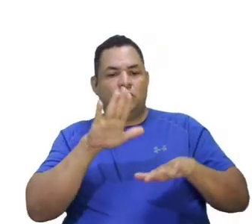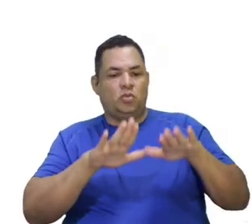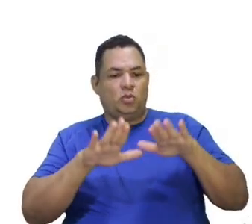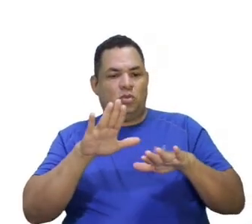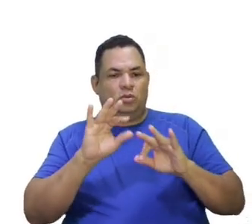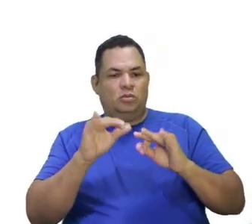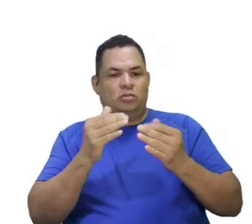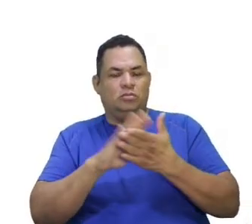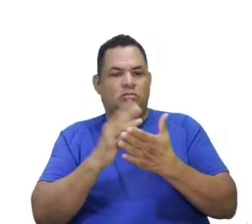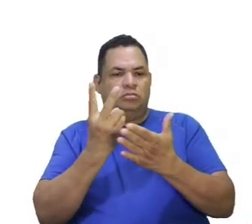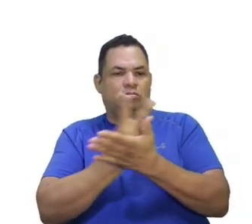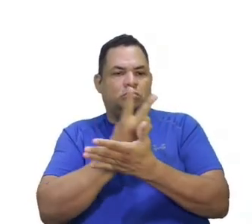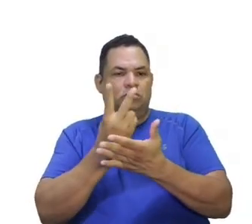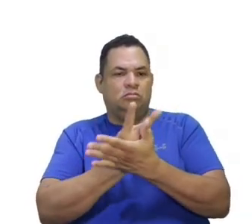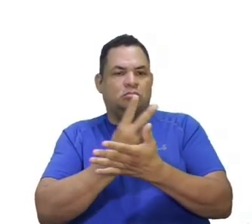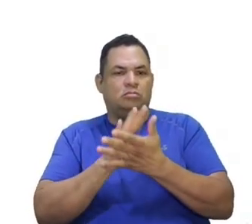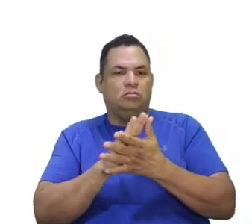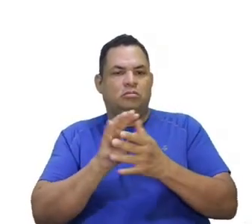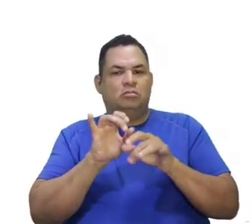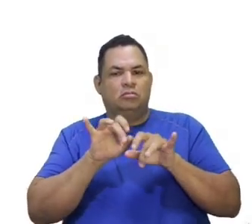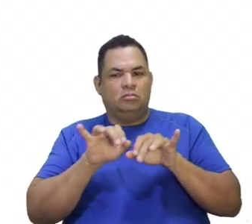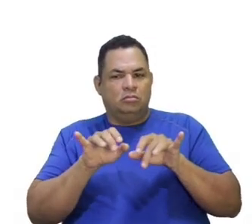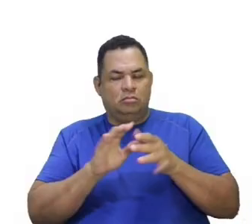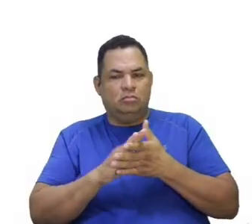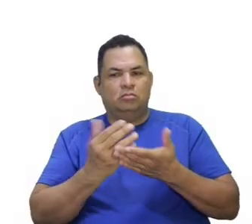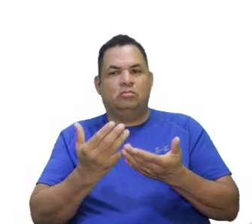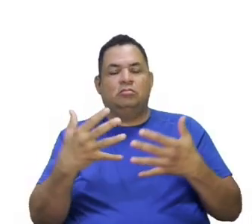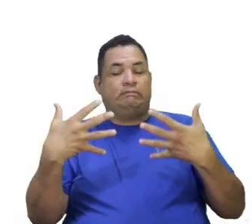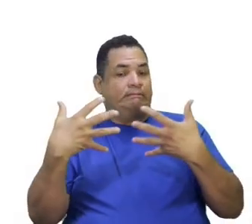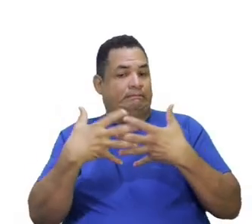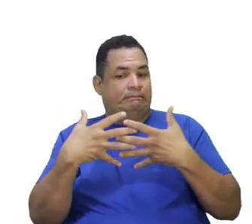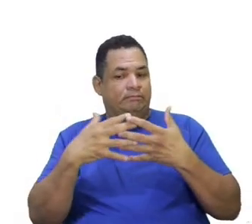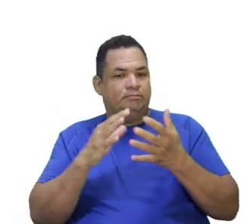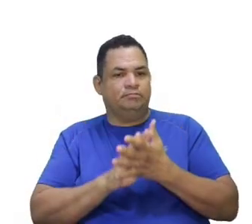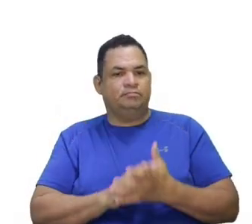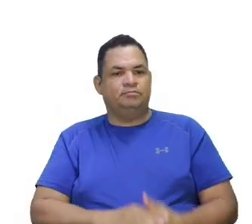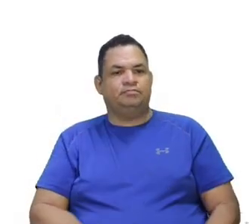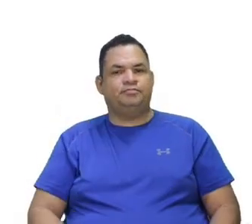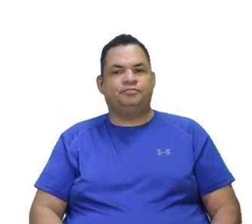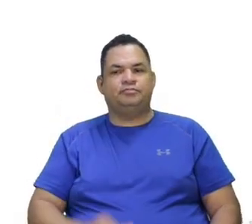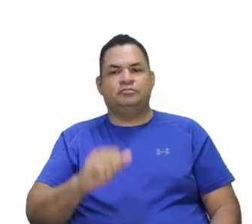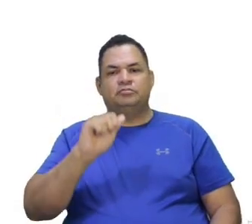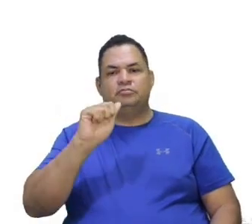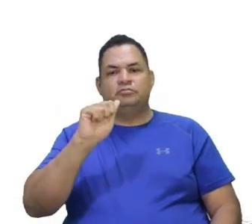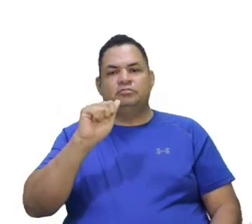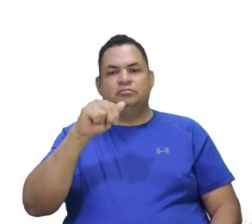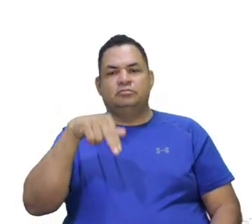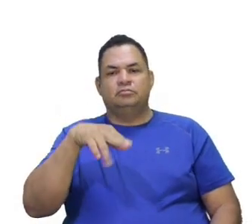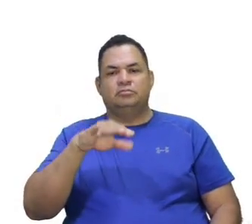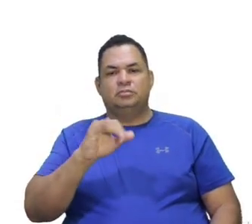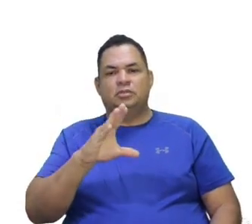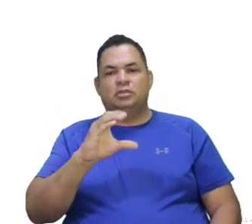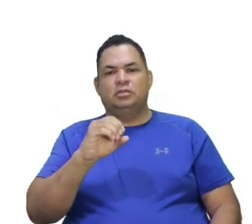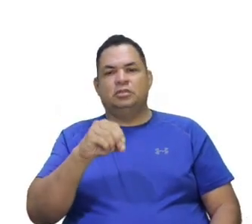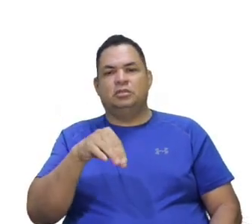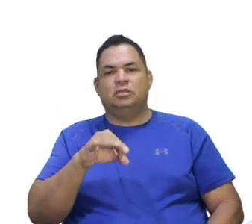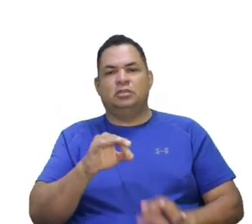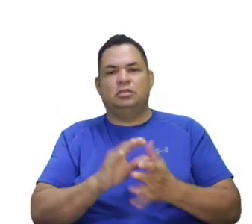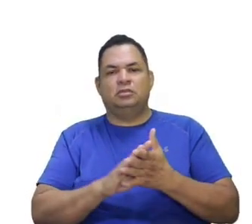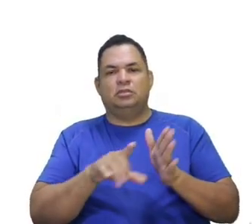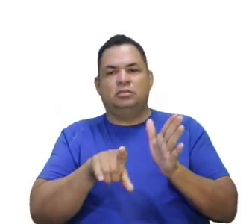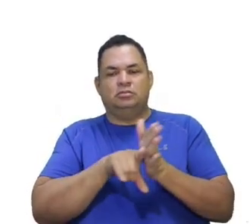essa linguagem. Um erro de digitação desse pode trazer confusão. Então, é um ânion. Sempre que a carga negativa